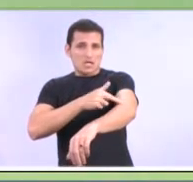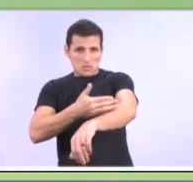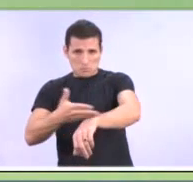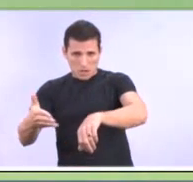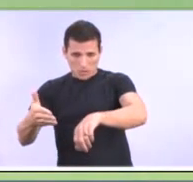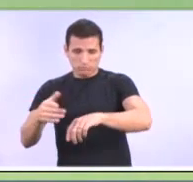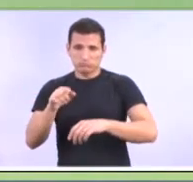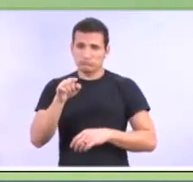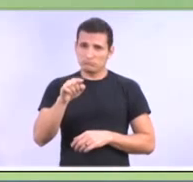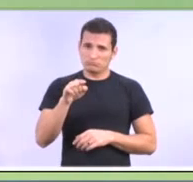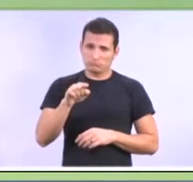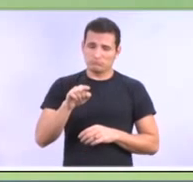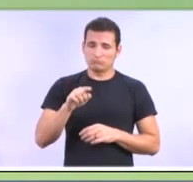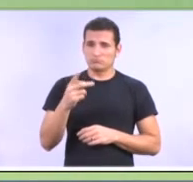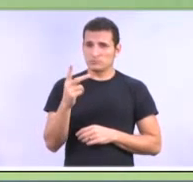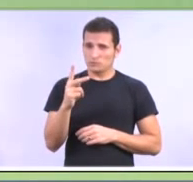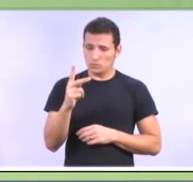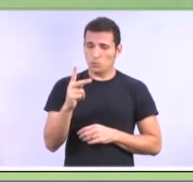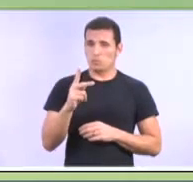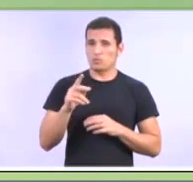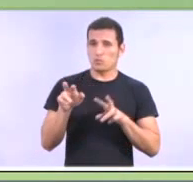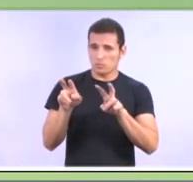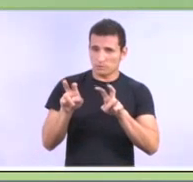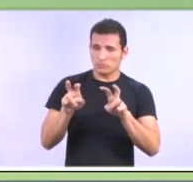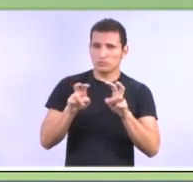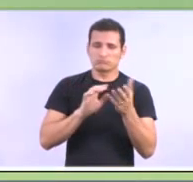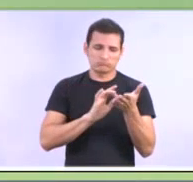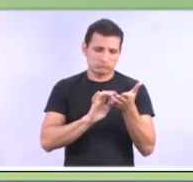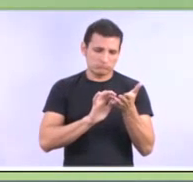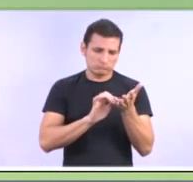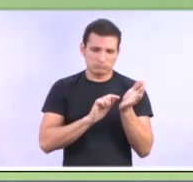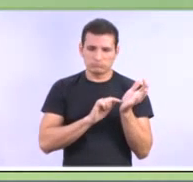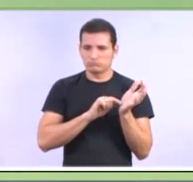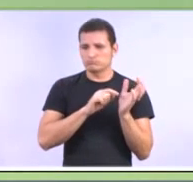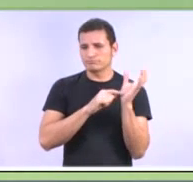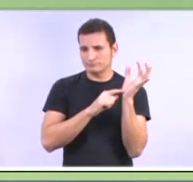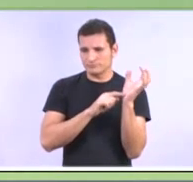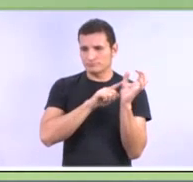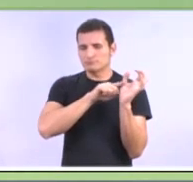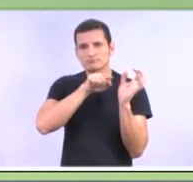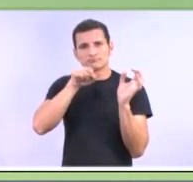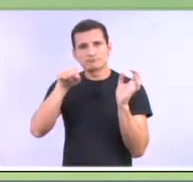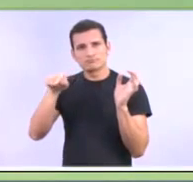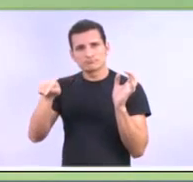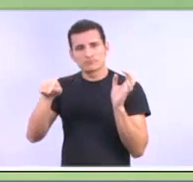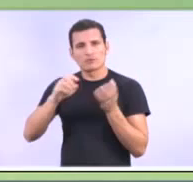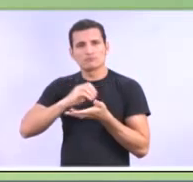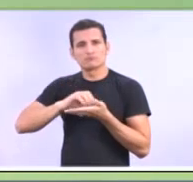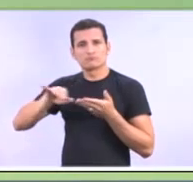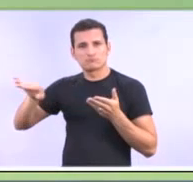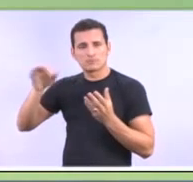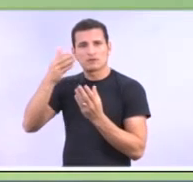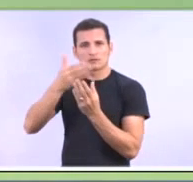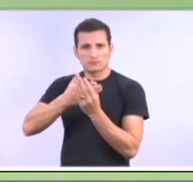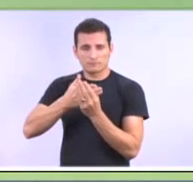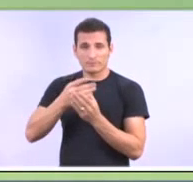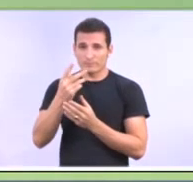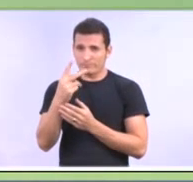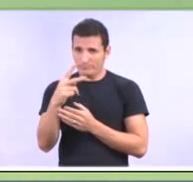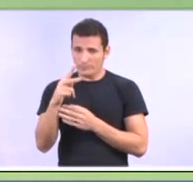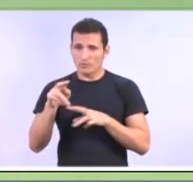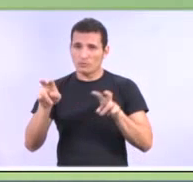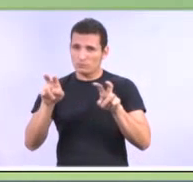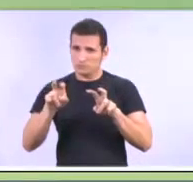computador através de Bluetooth e envia o arquivo. A partir do seu computador